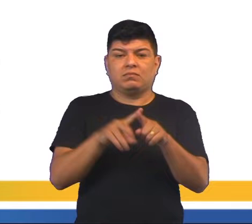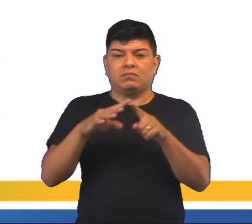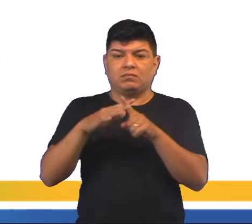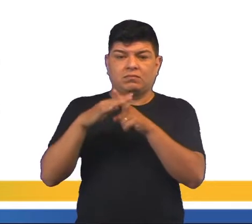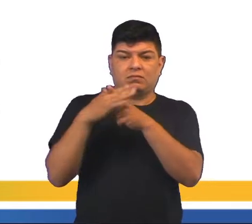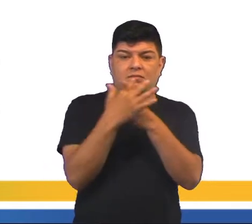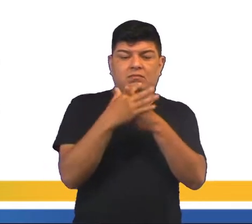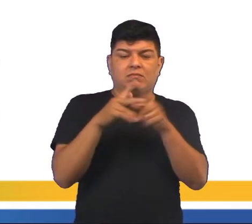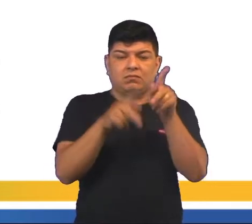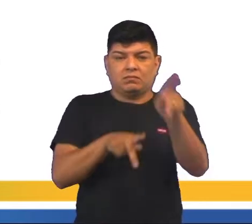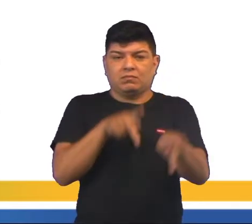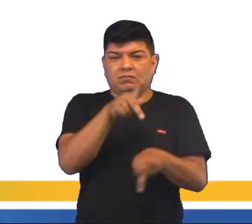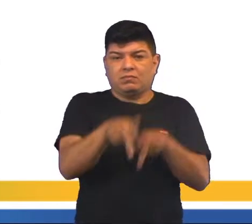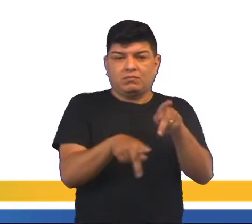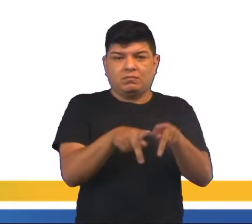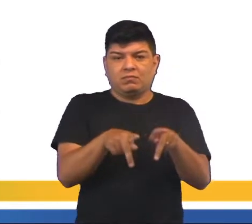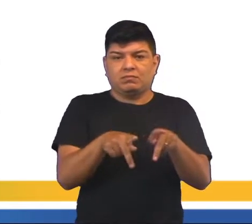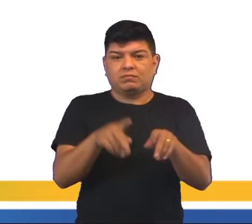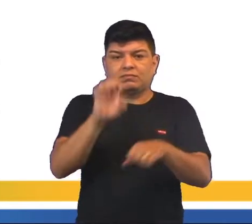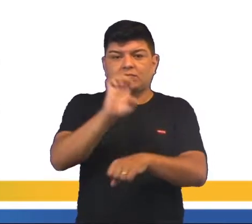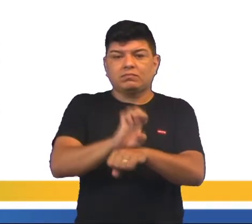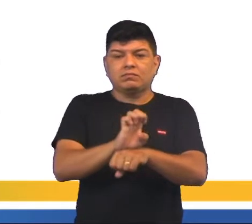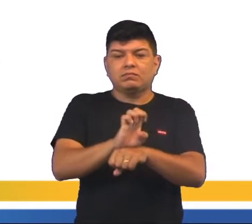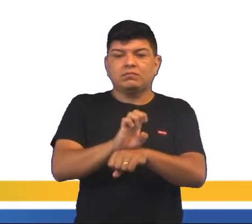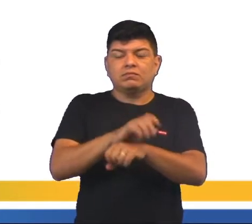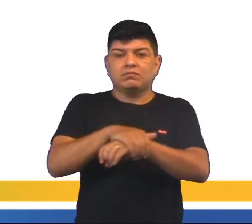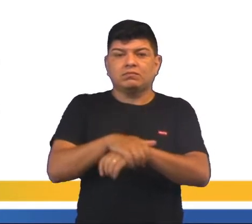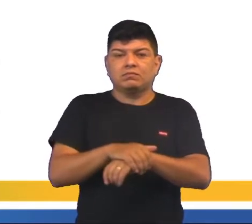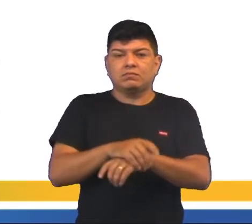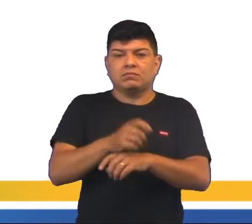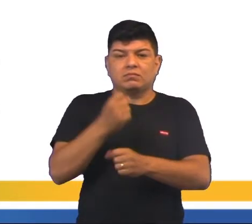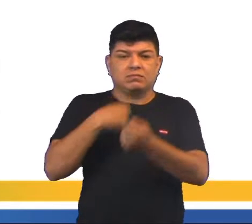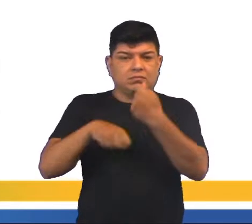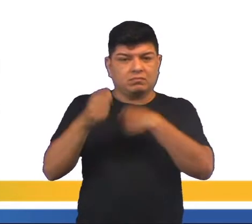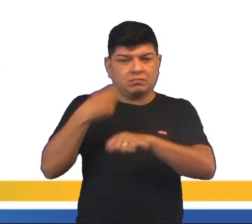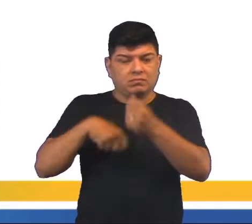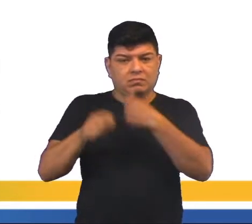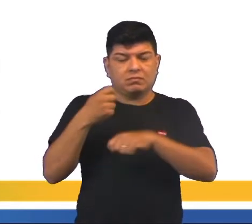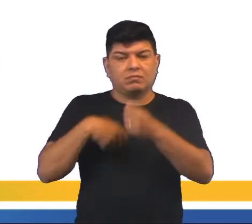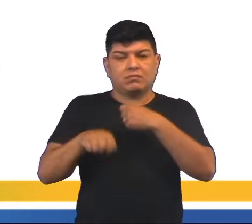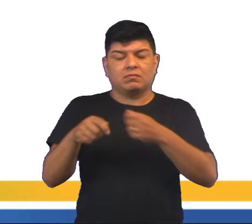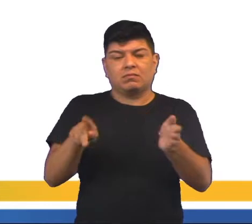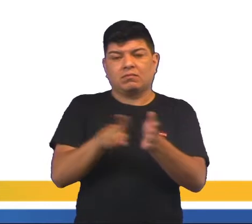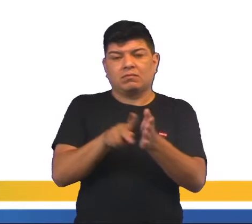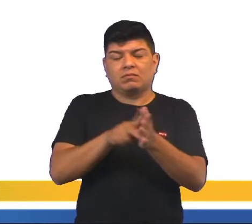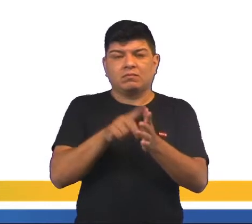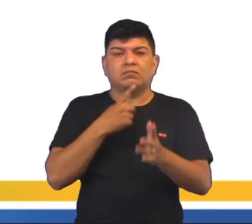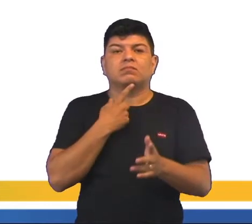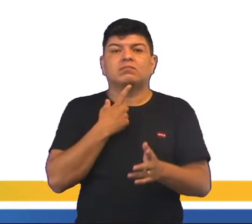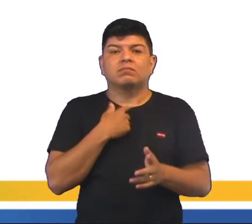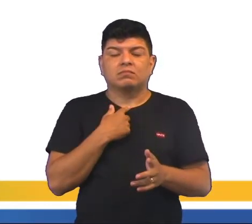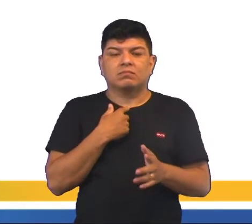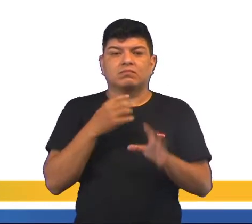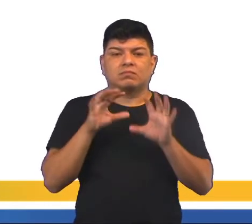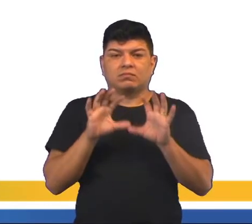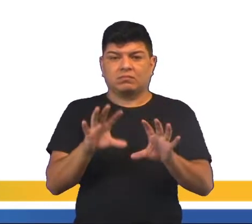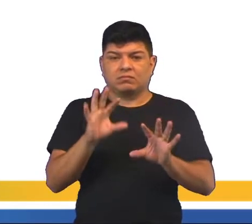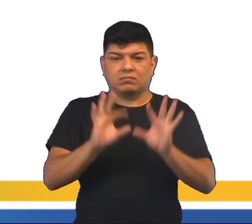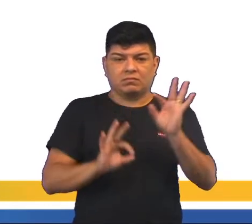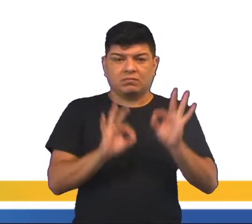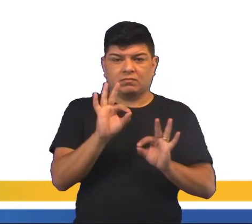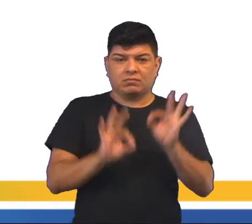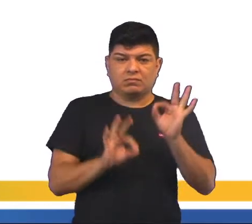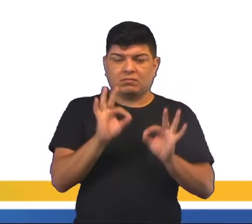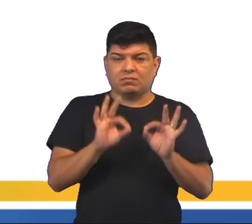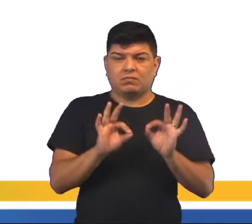socialismo, o povo assumiria os negócios do Estado e os administrariam, né, a partir dos seus próprios interesses, com